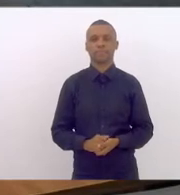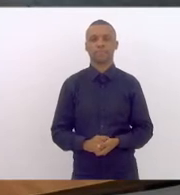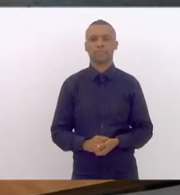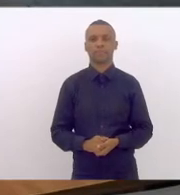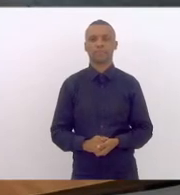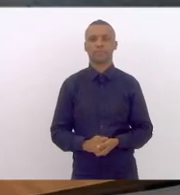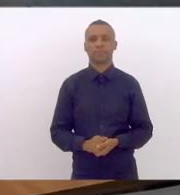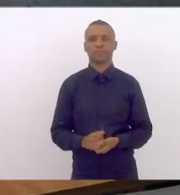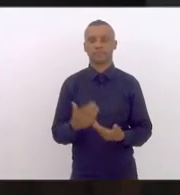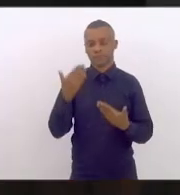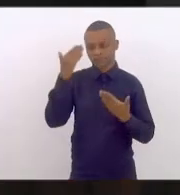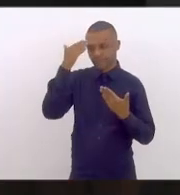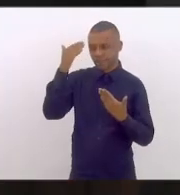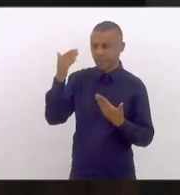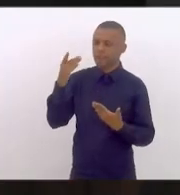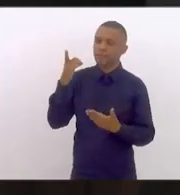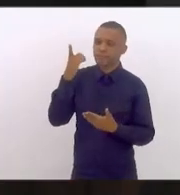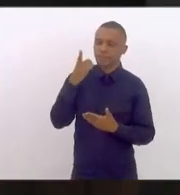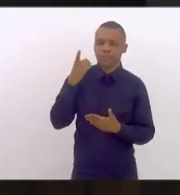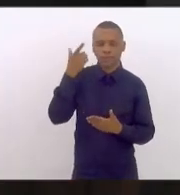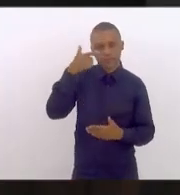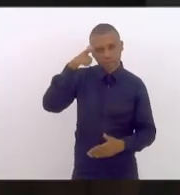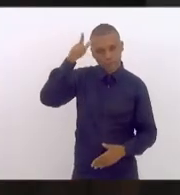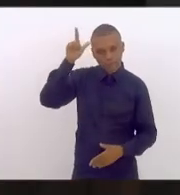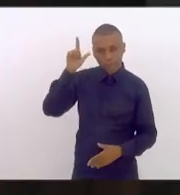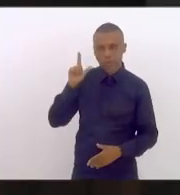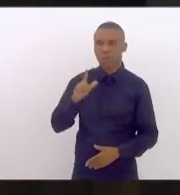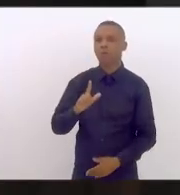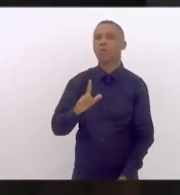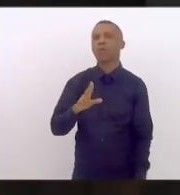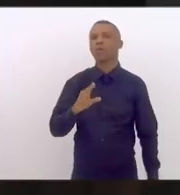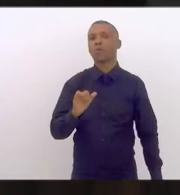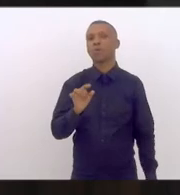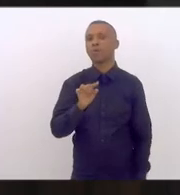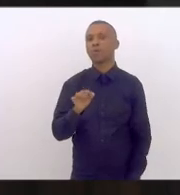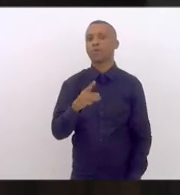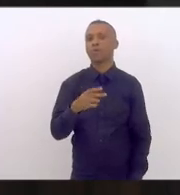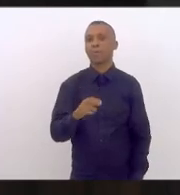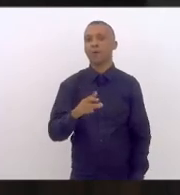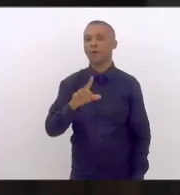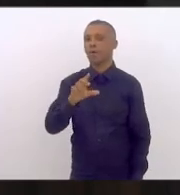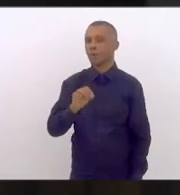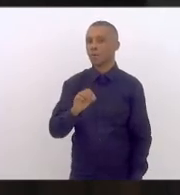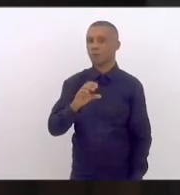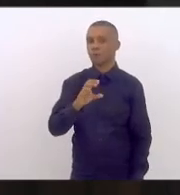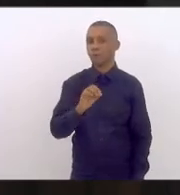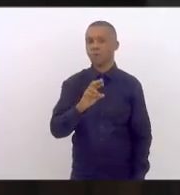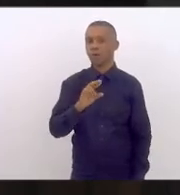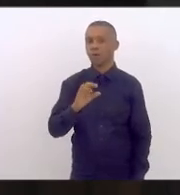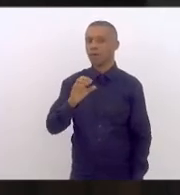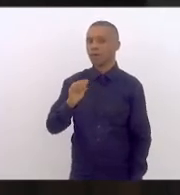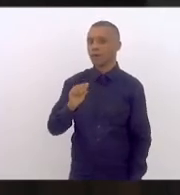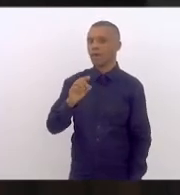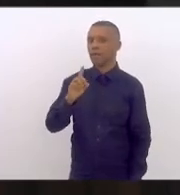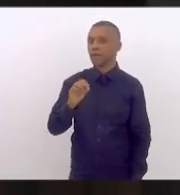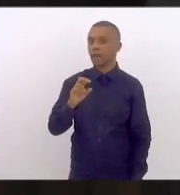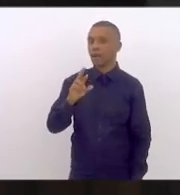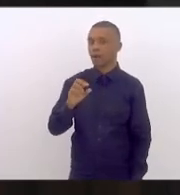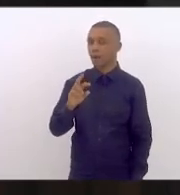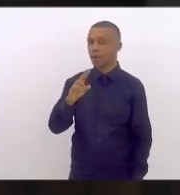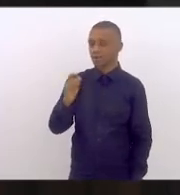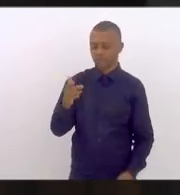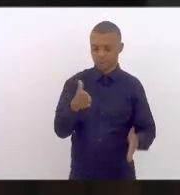Obrigado Deputado Luis Paulo inscrito para fazer a sua intervenção